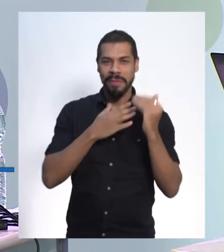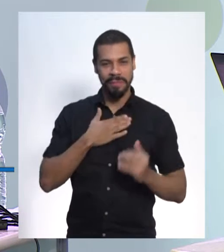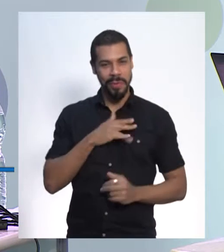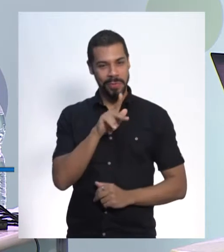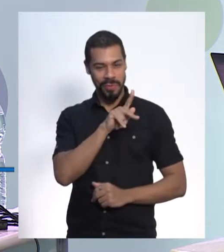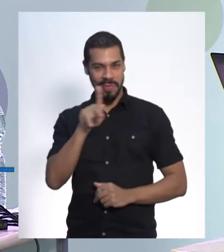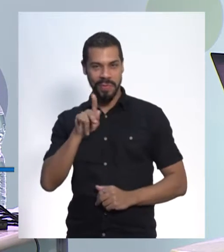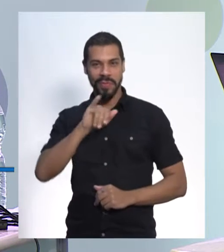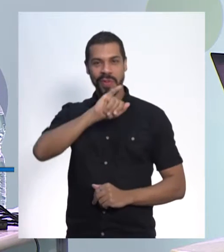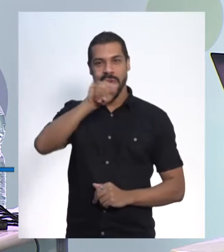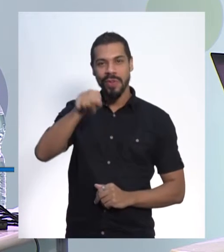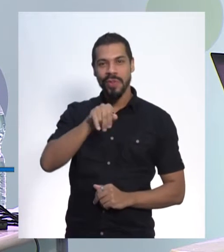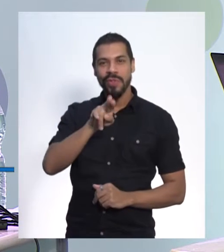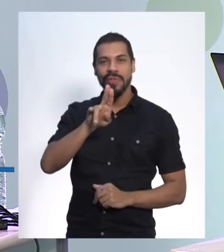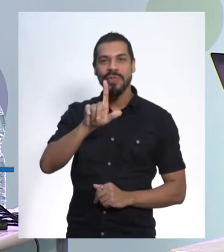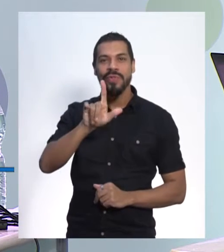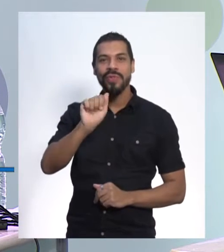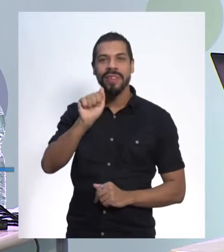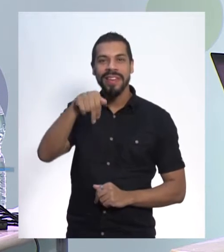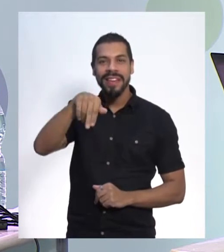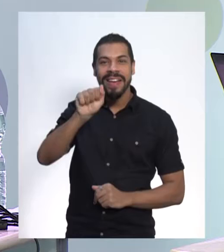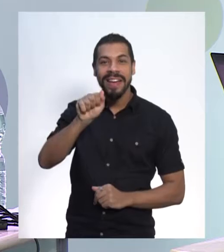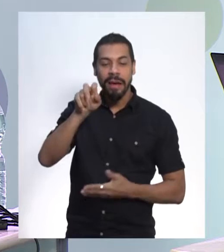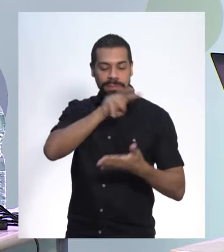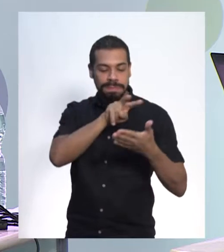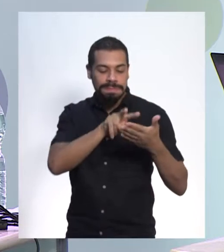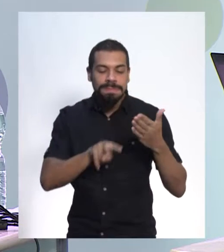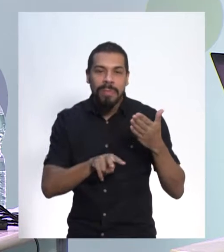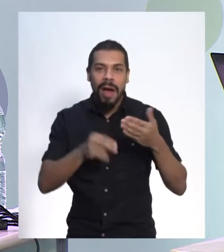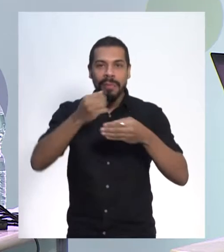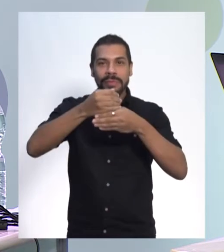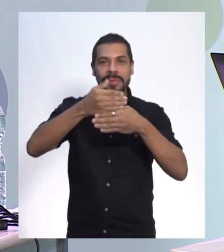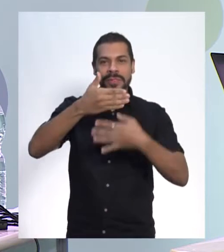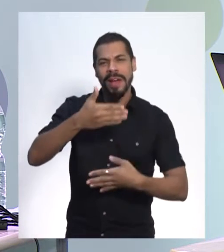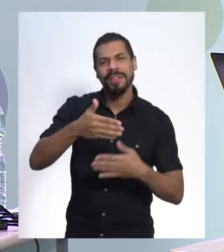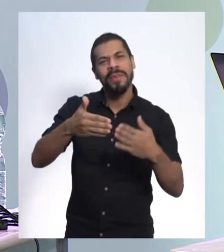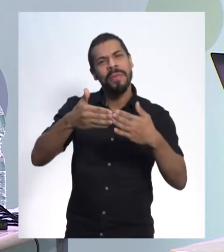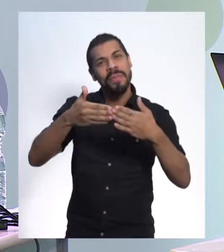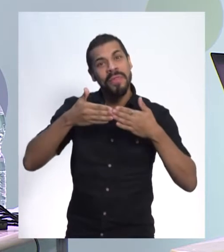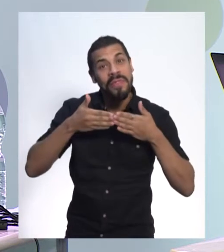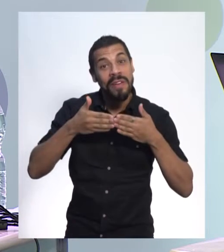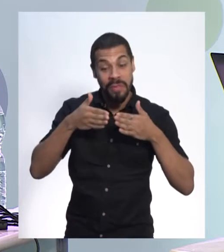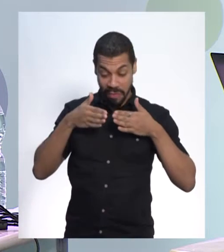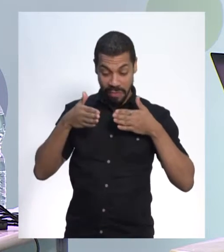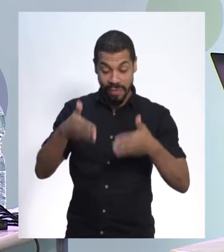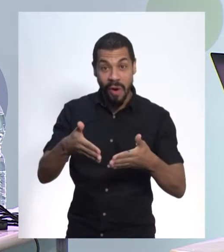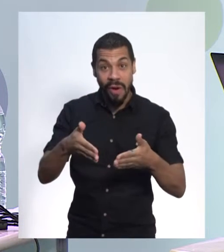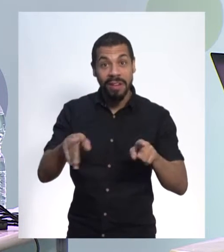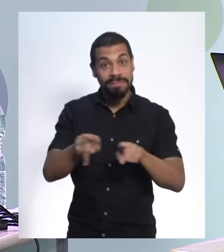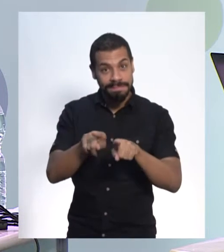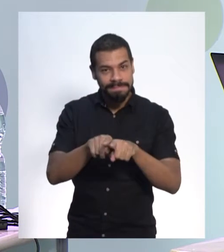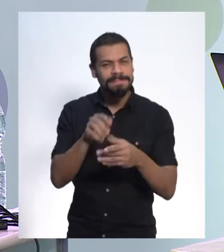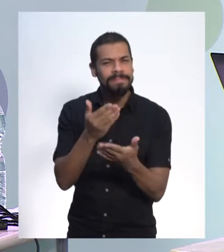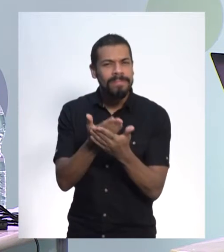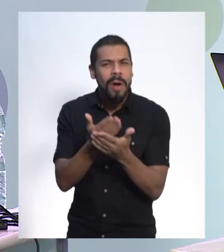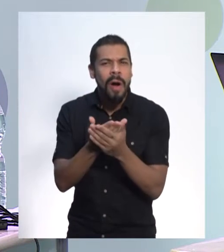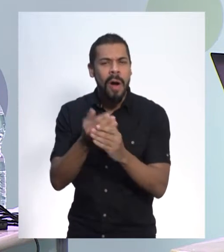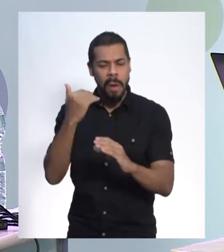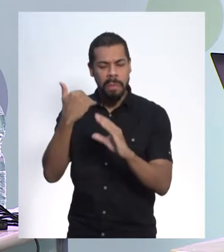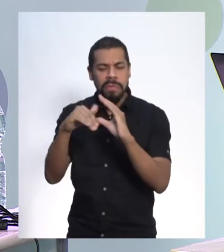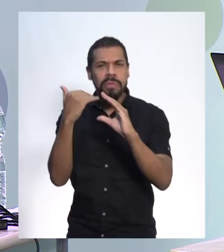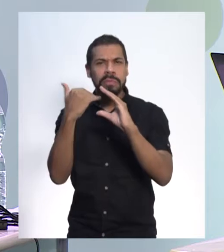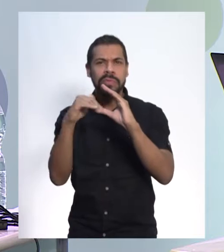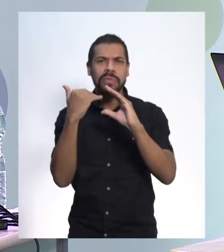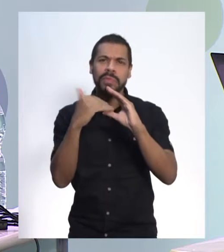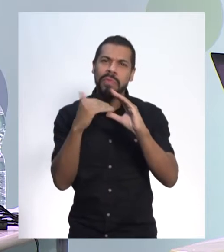professora Juliana e estarei lendo os chats de vocês. Então, por favor, foquem na aula e mandem as